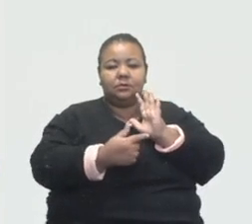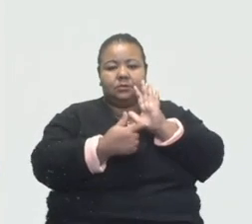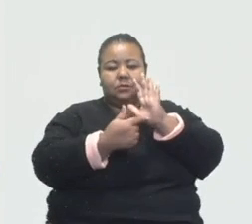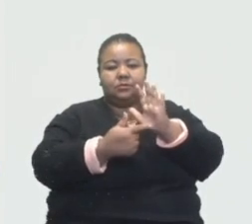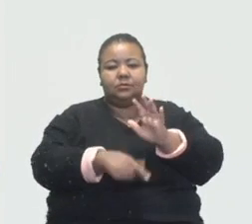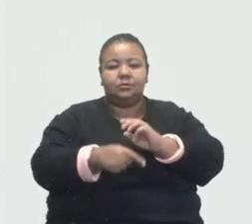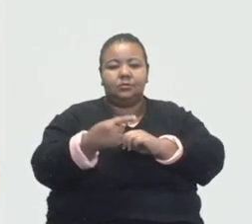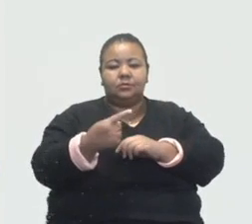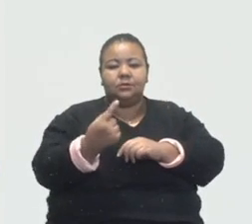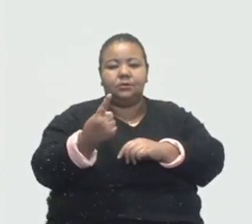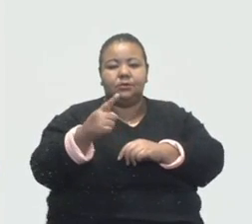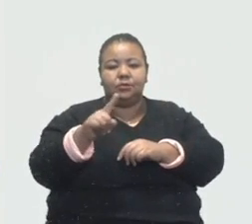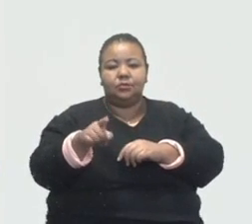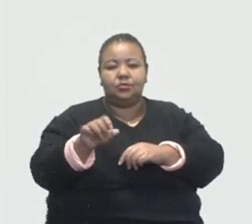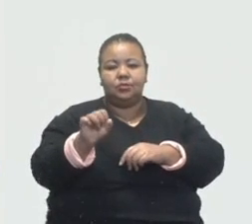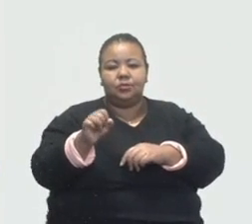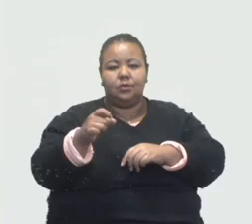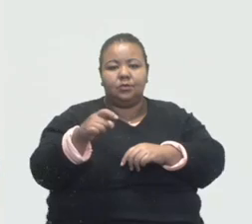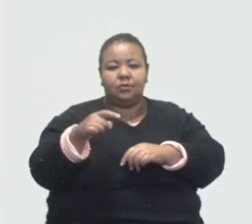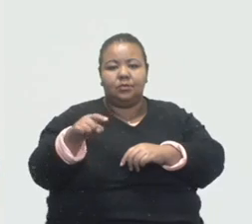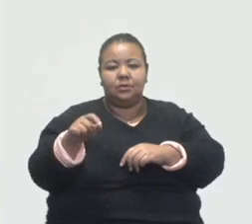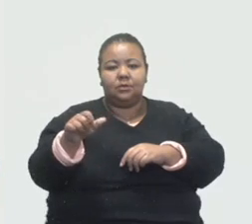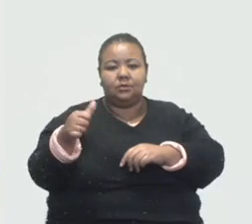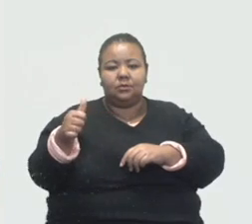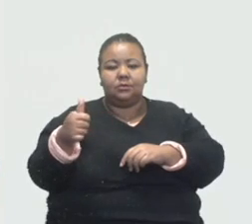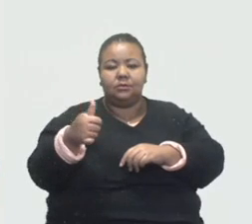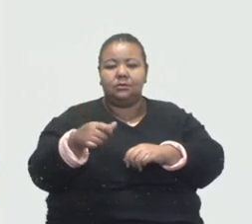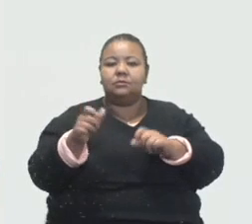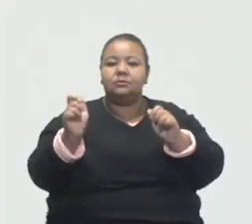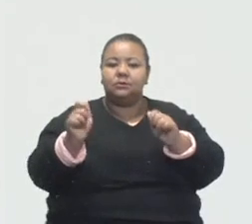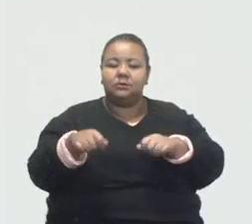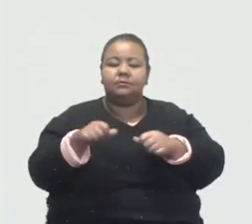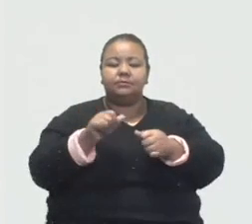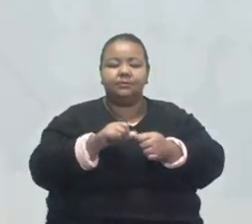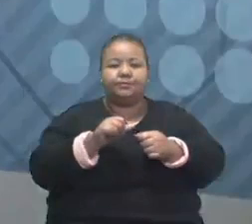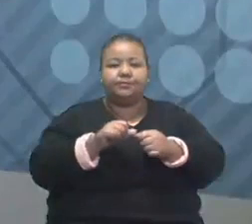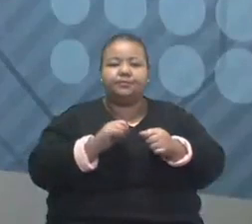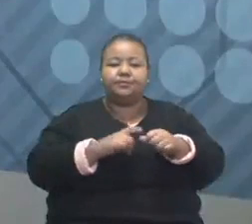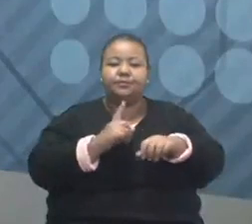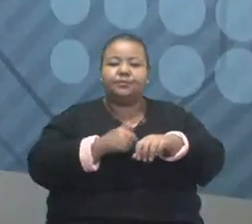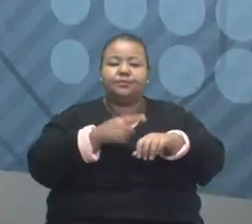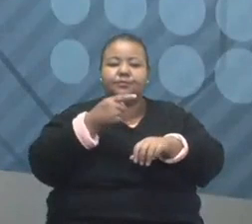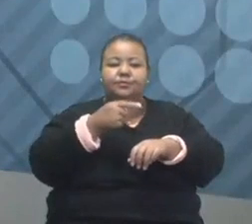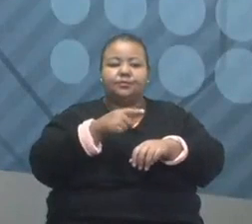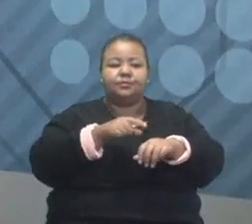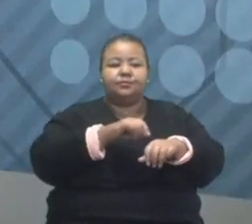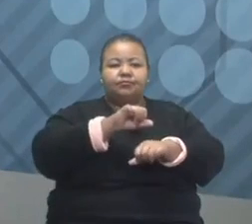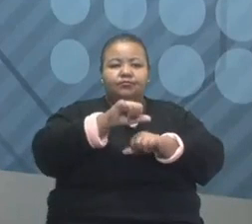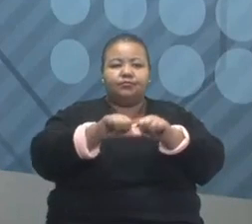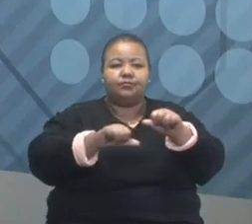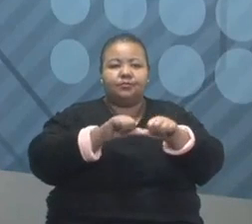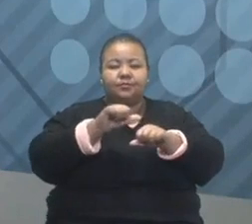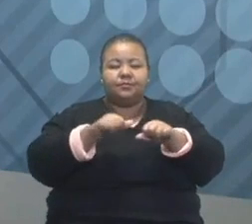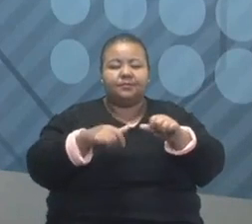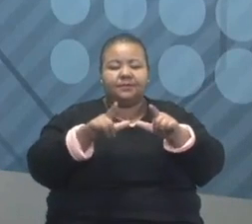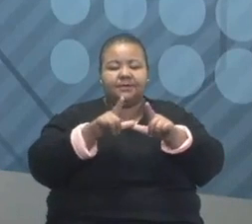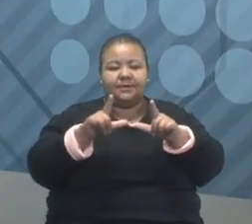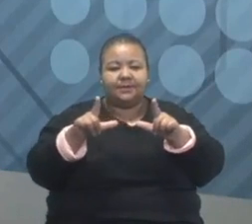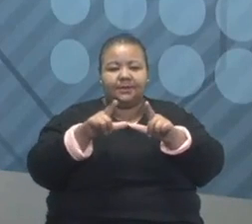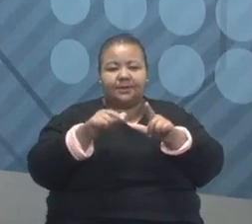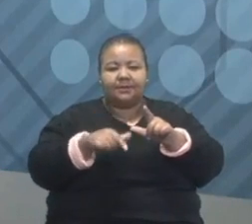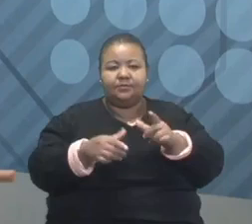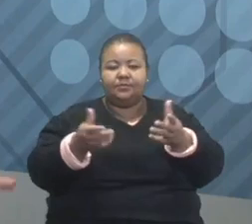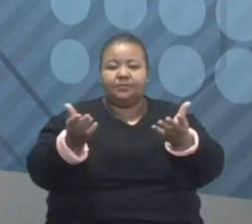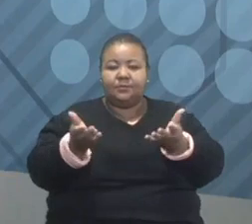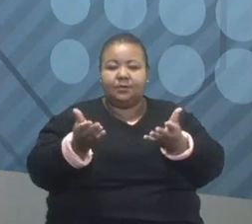que é menos 1, 8 e menos 11. Então, essa é uma das aplicações que a gente pode trabalhar com as transformações lineares.